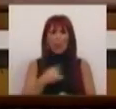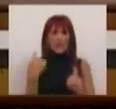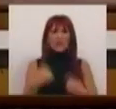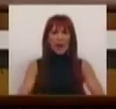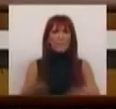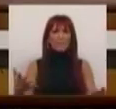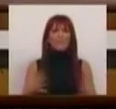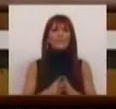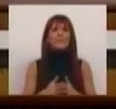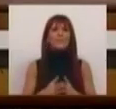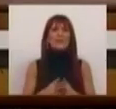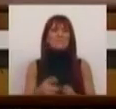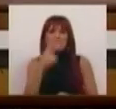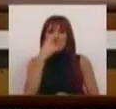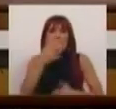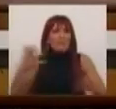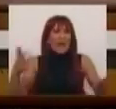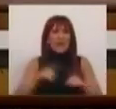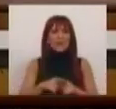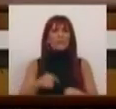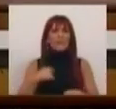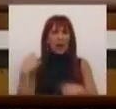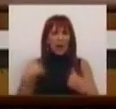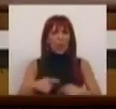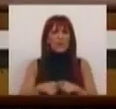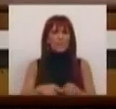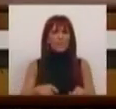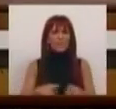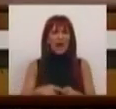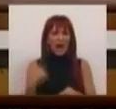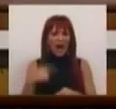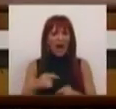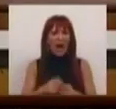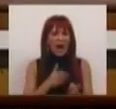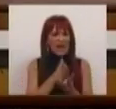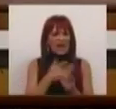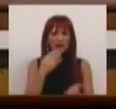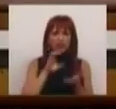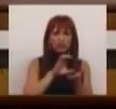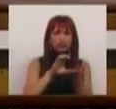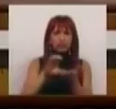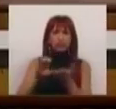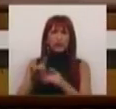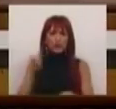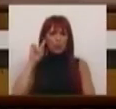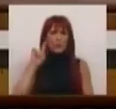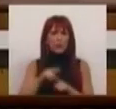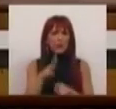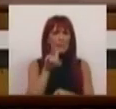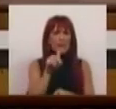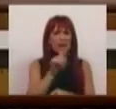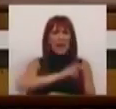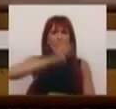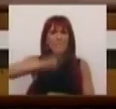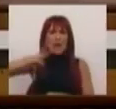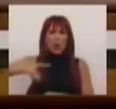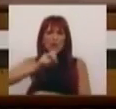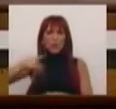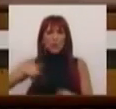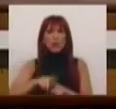preocupantes. Aparentemente, parece haver linhas de crédito no montante de 1.000 milhões de